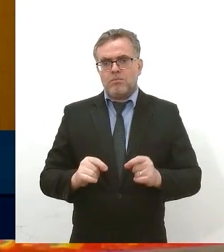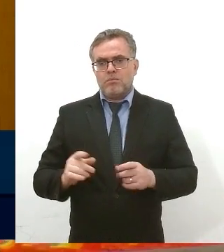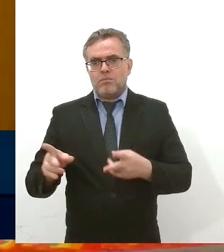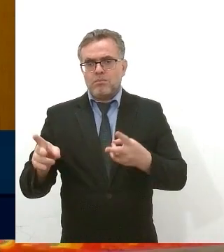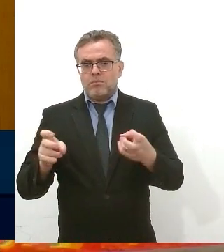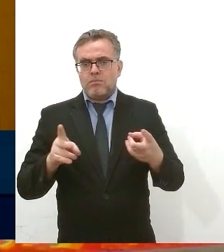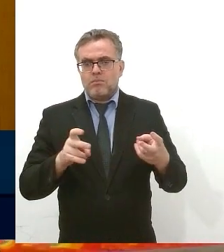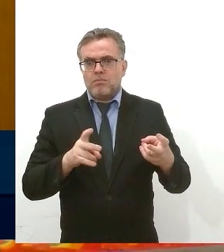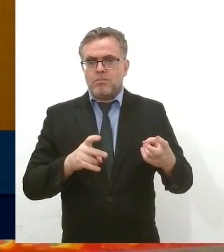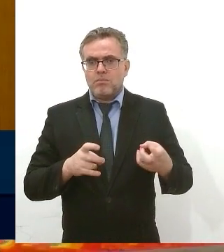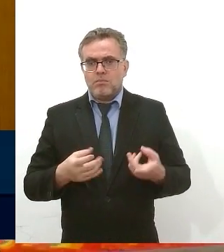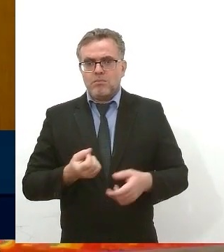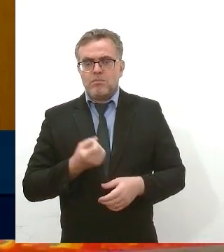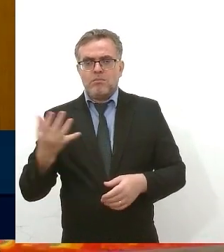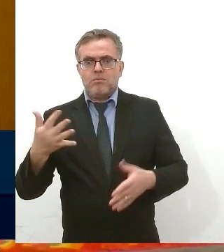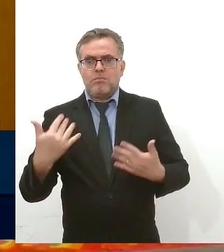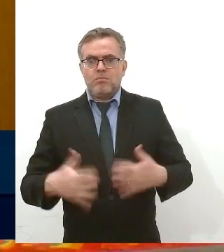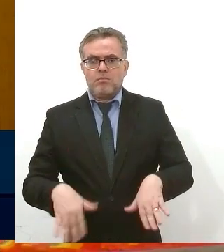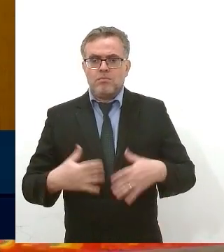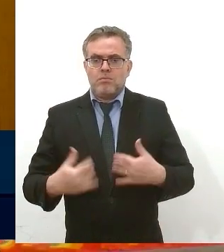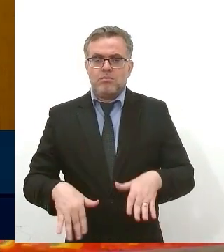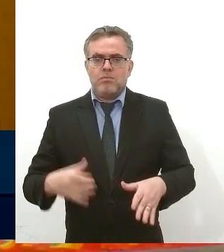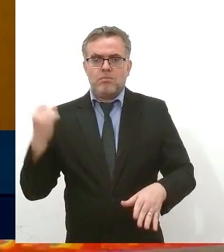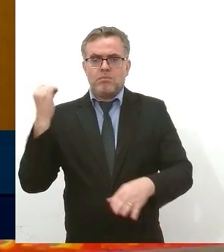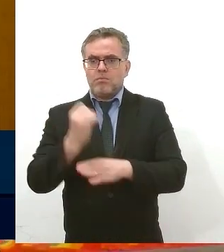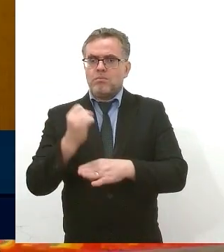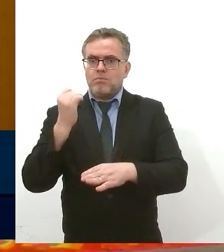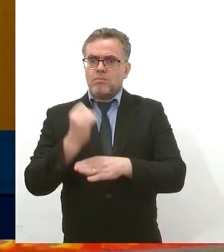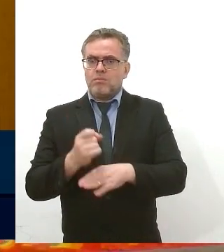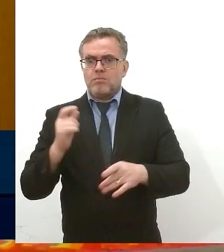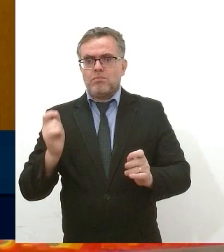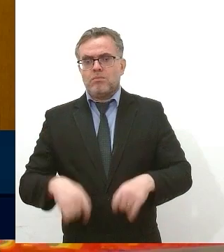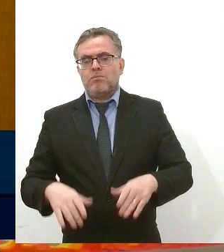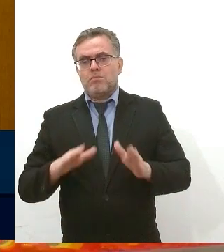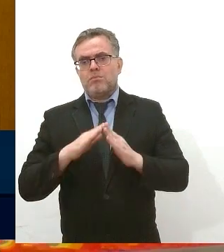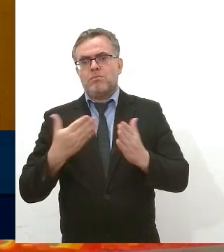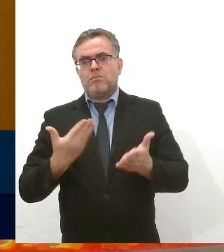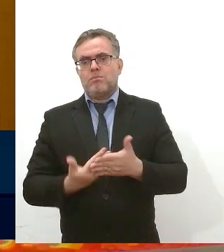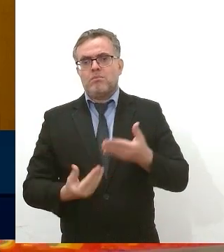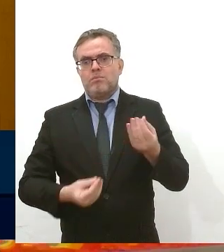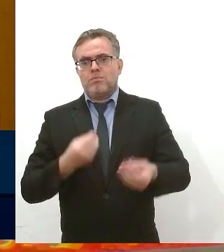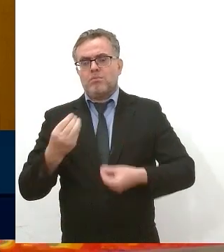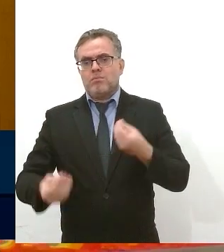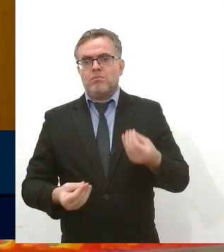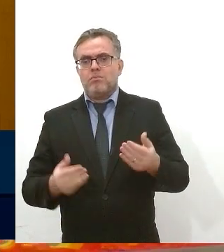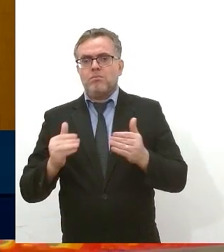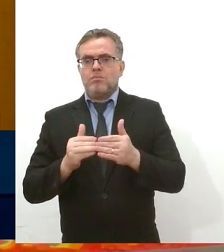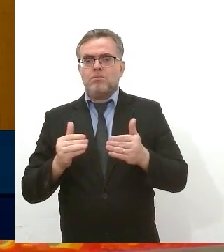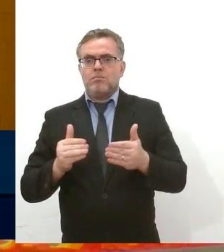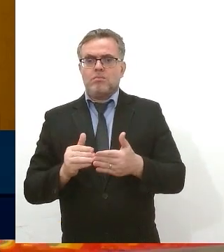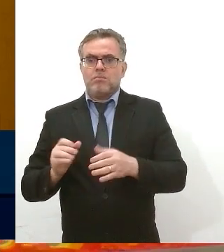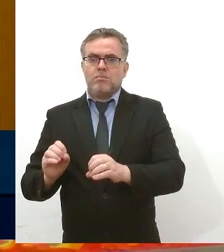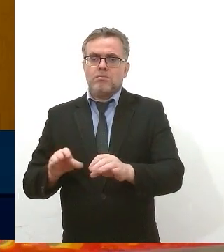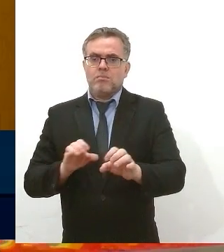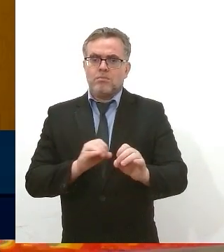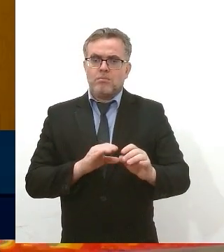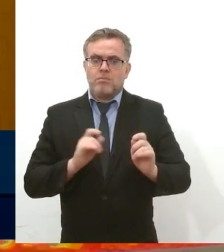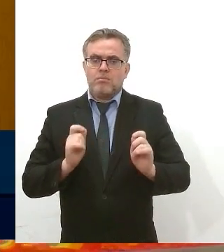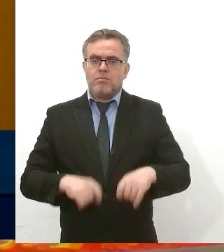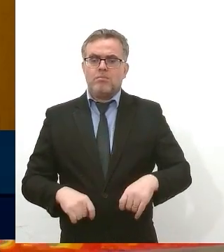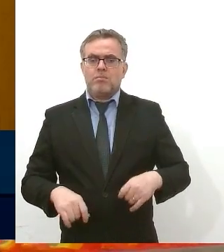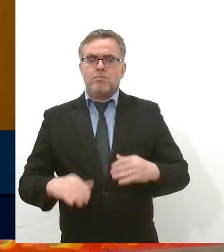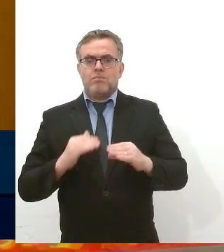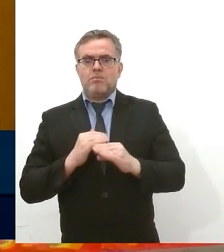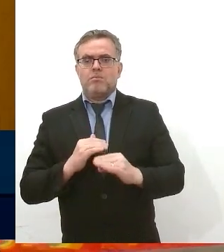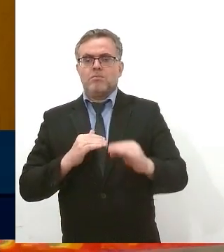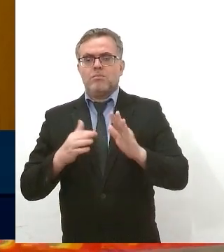de assassinatos em escolas, tem a ver com a questão educacional, esses padrões, essas normas que